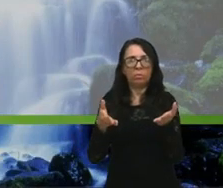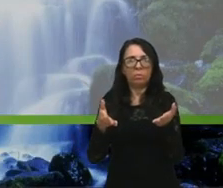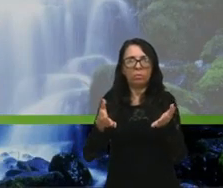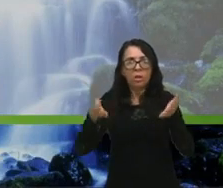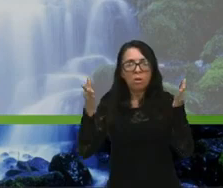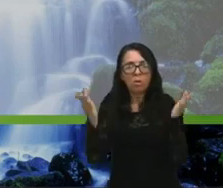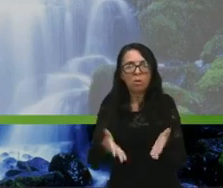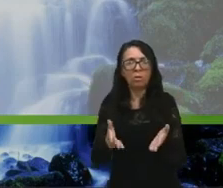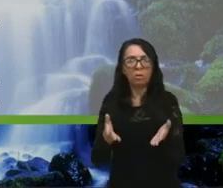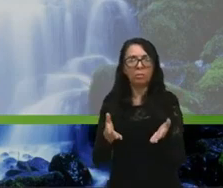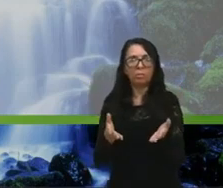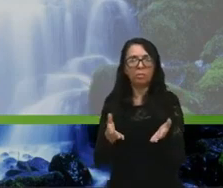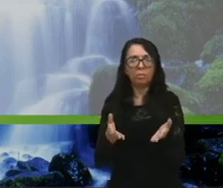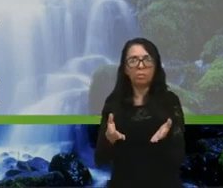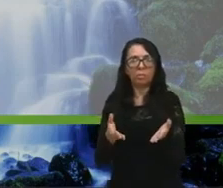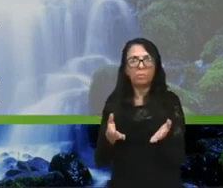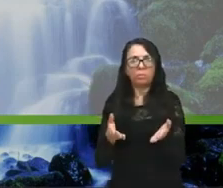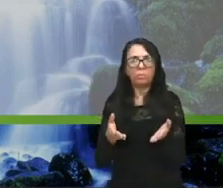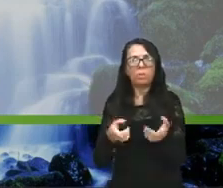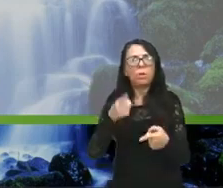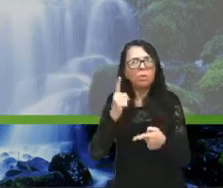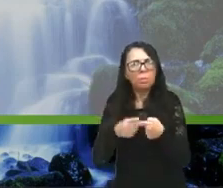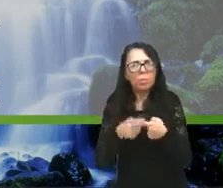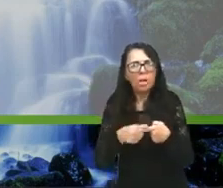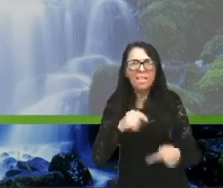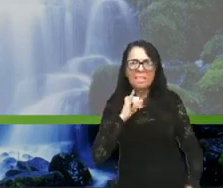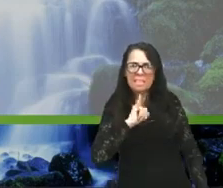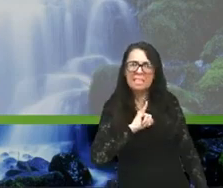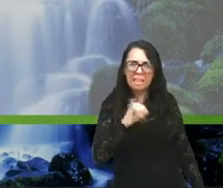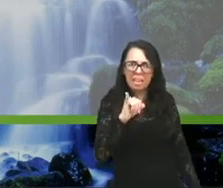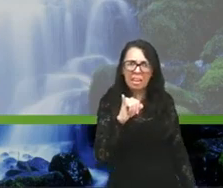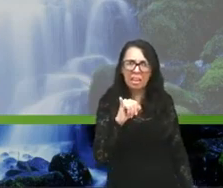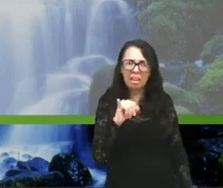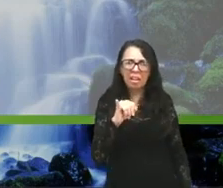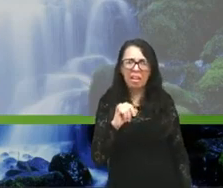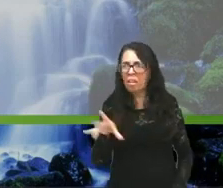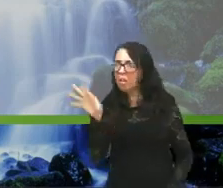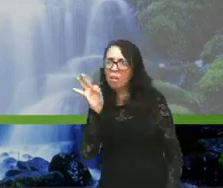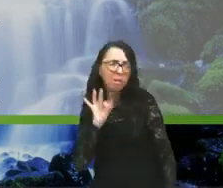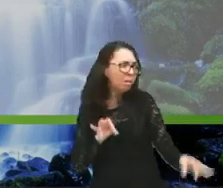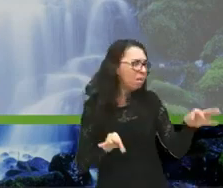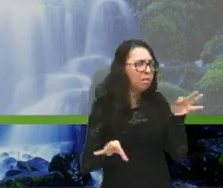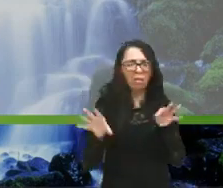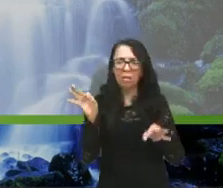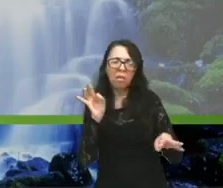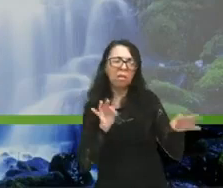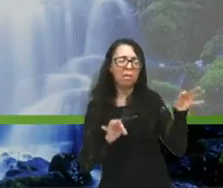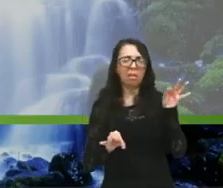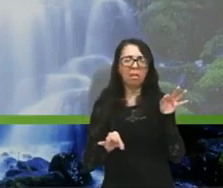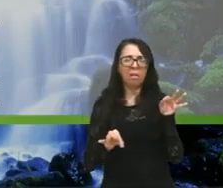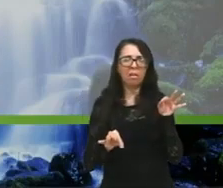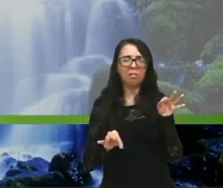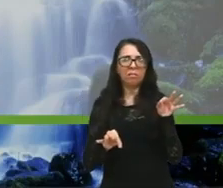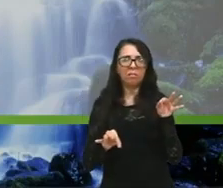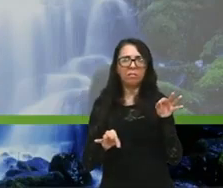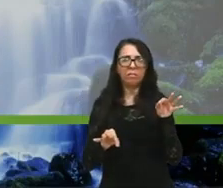Não uma espiritualidade que leva à transformação do ser, para viver a vida cheia do Espírito